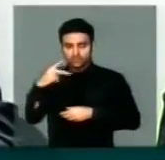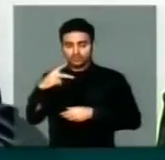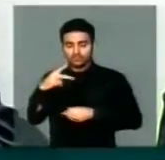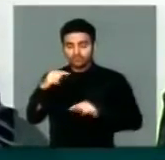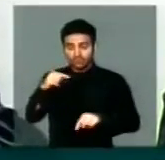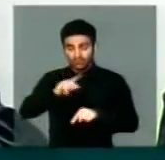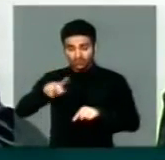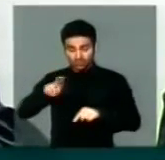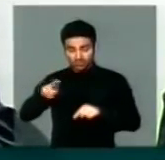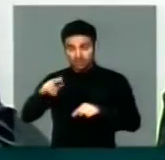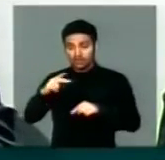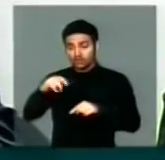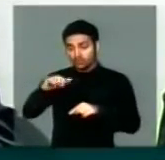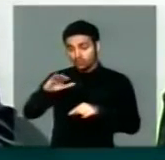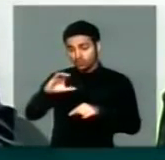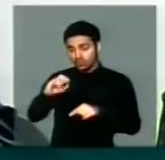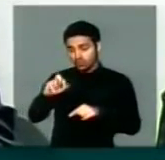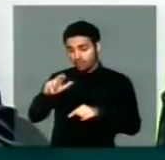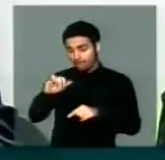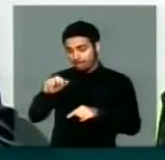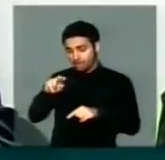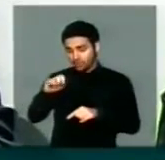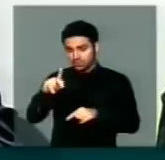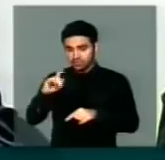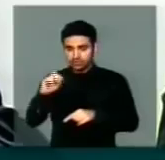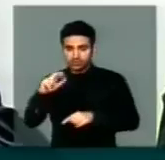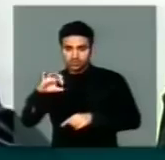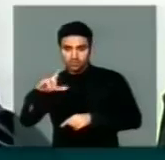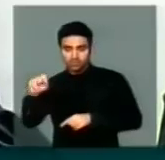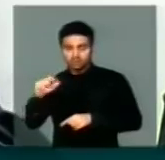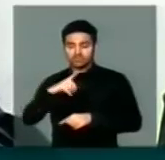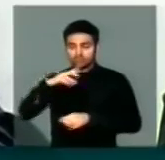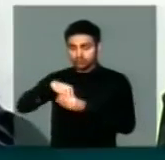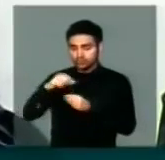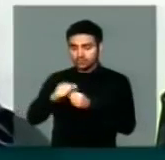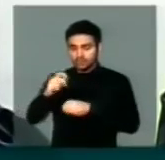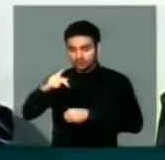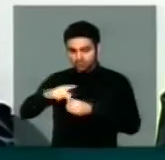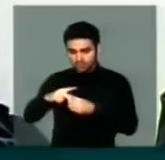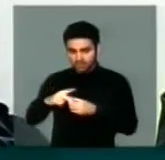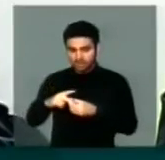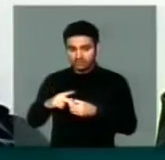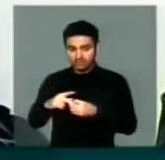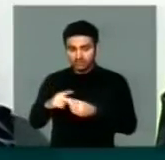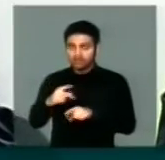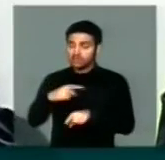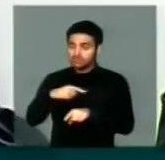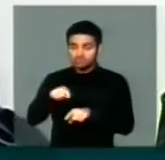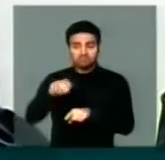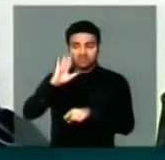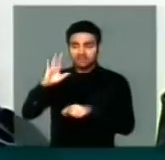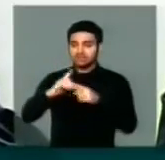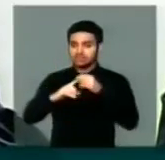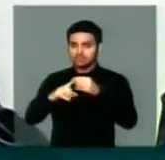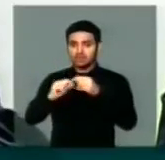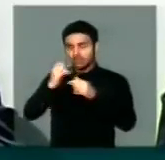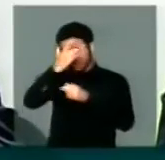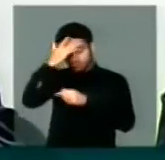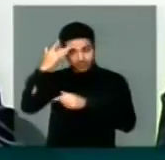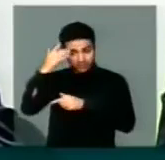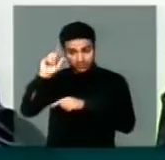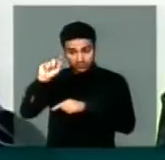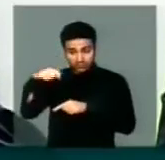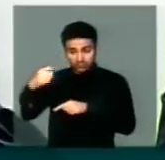denominado núcleo político do esquema criminoso perpetrado junto à Petrobras, integrado preponderantemente por autoridades